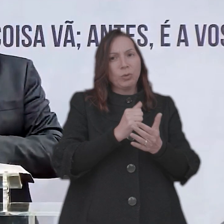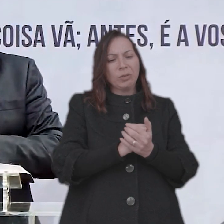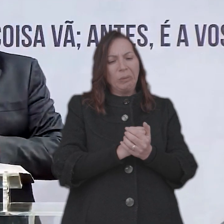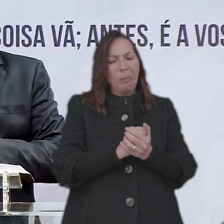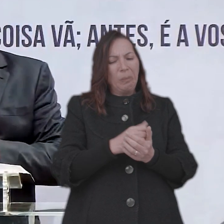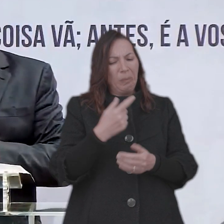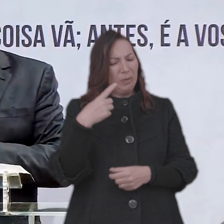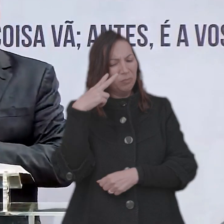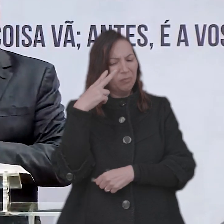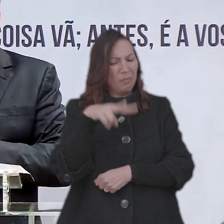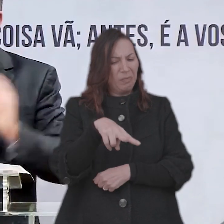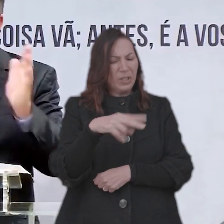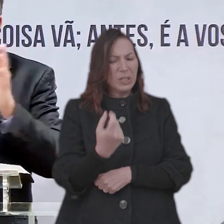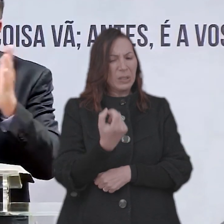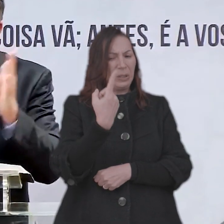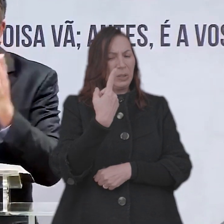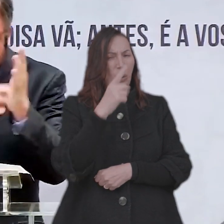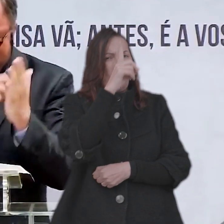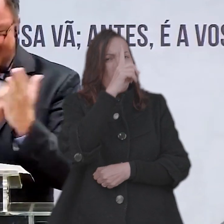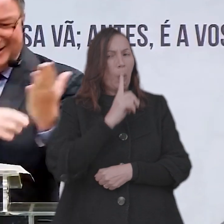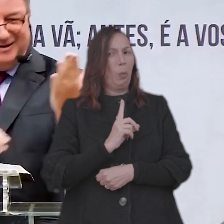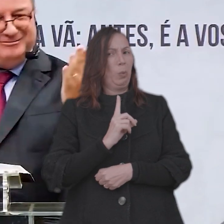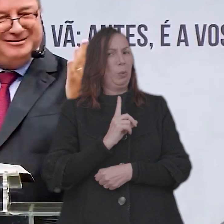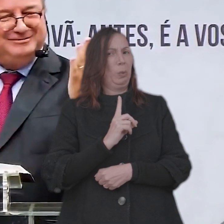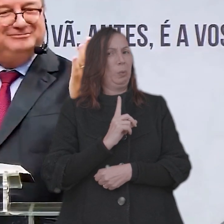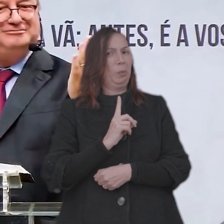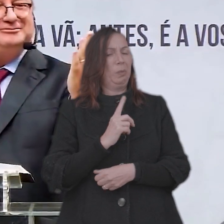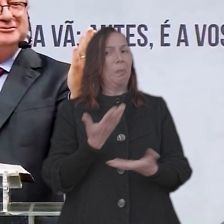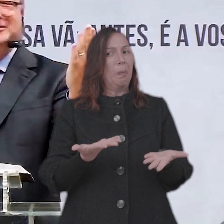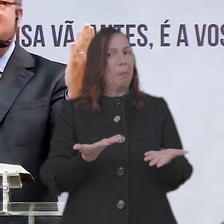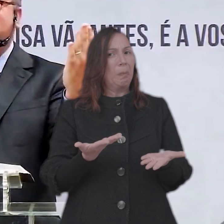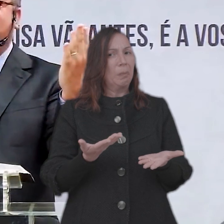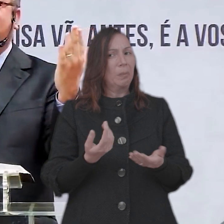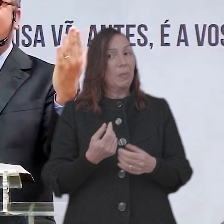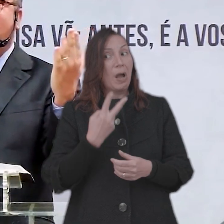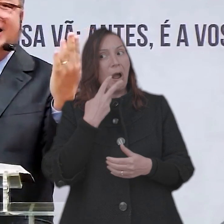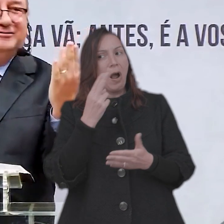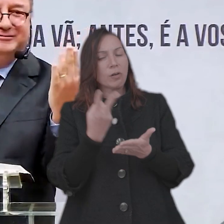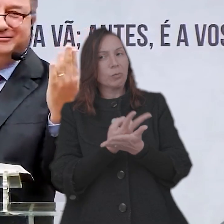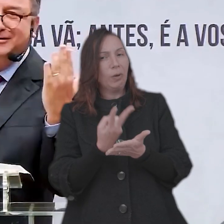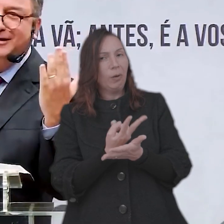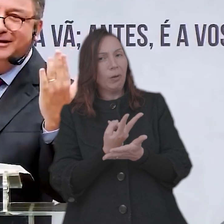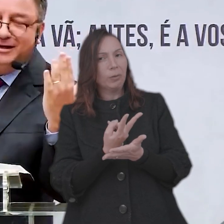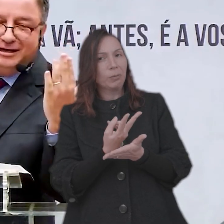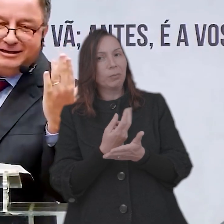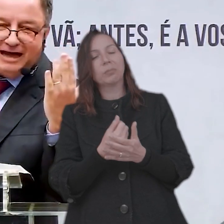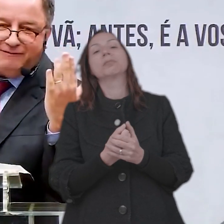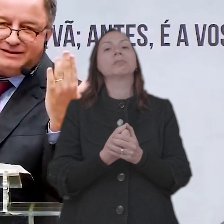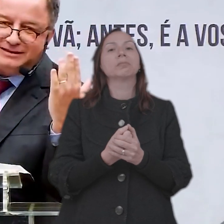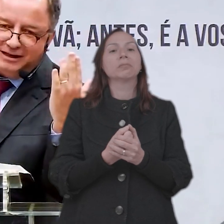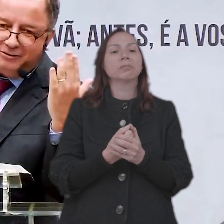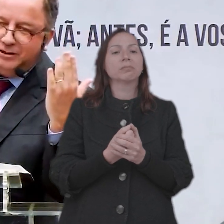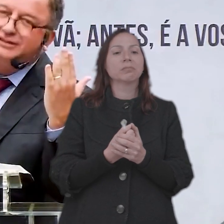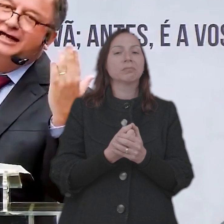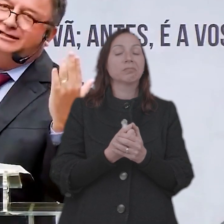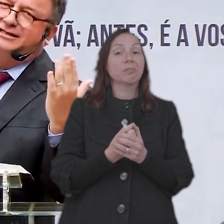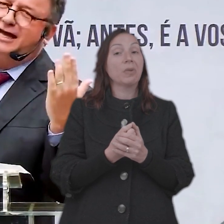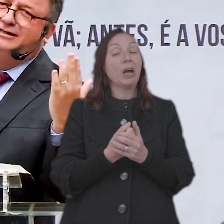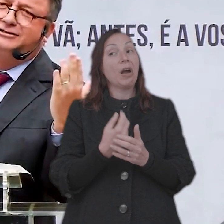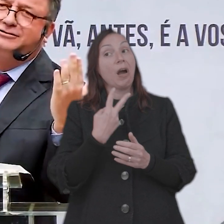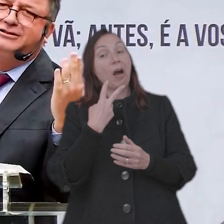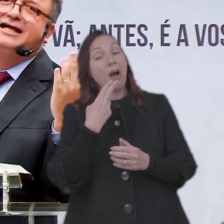loiro. Porque tem a fotografia na capa. Mas isso aqui está errado. Deve ser